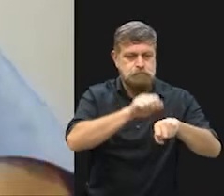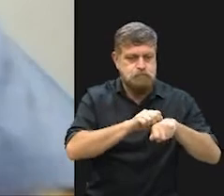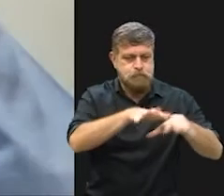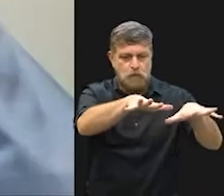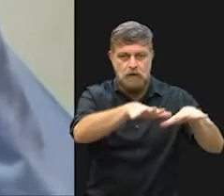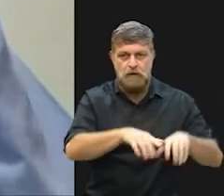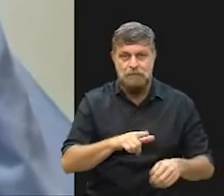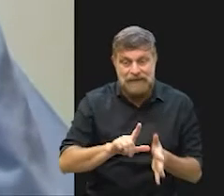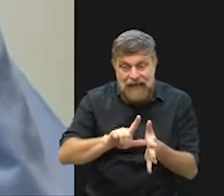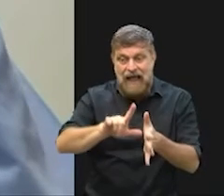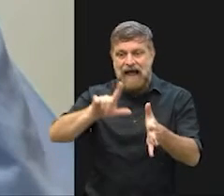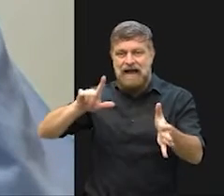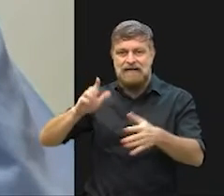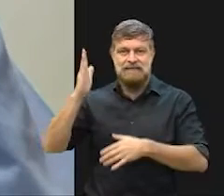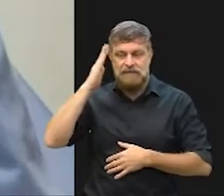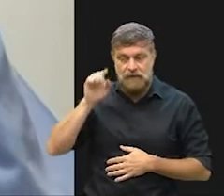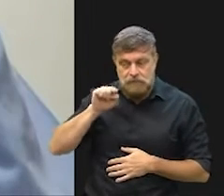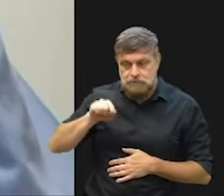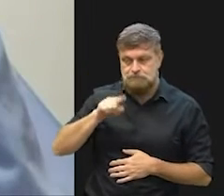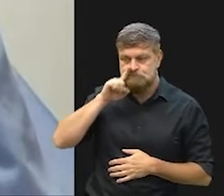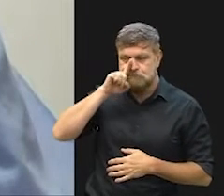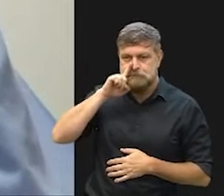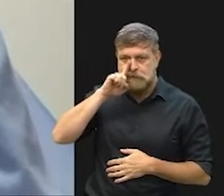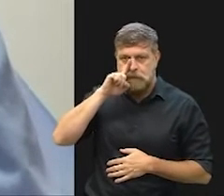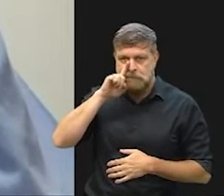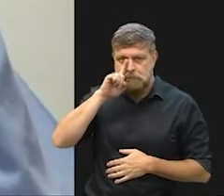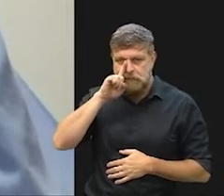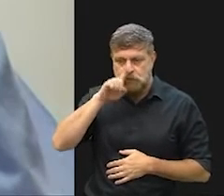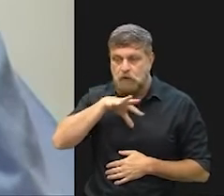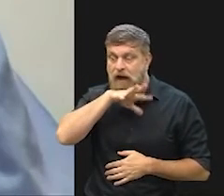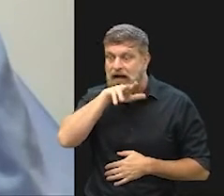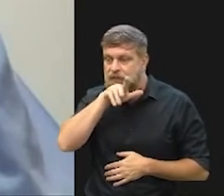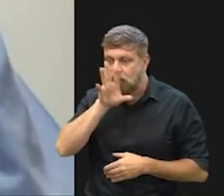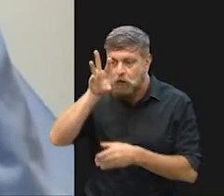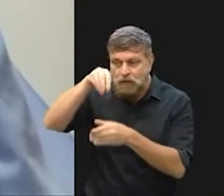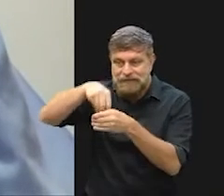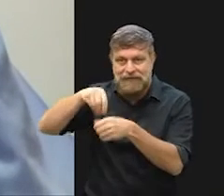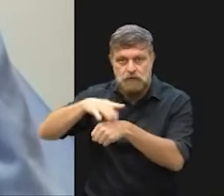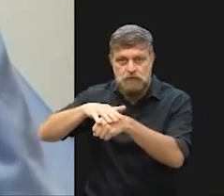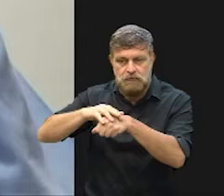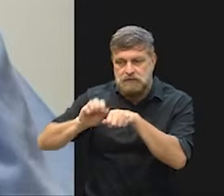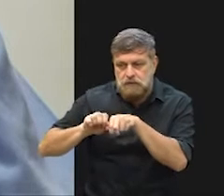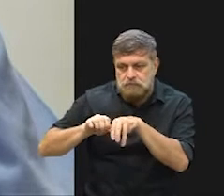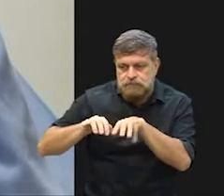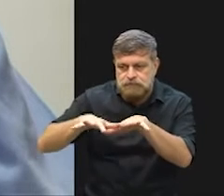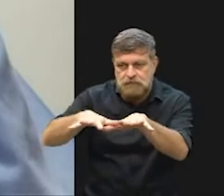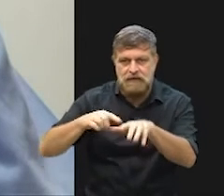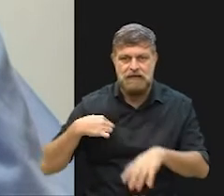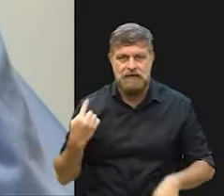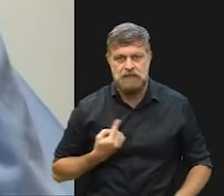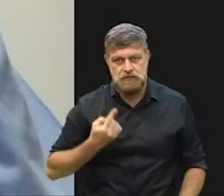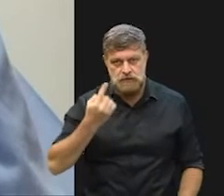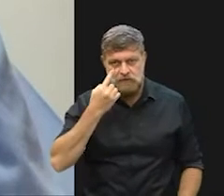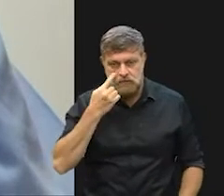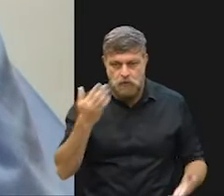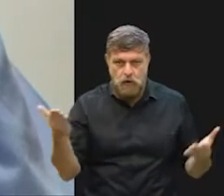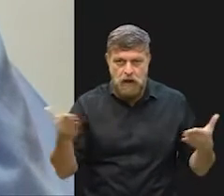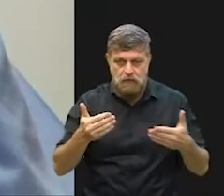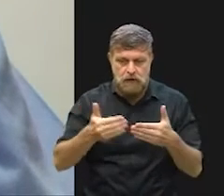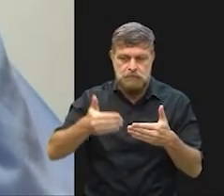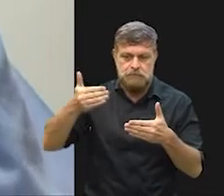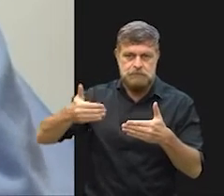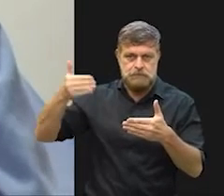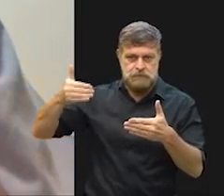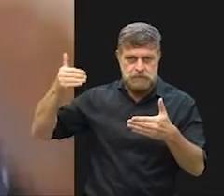dada, mas sim pela possibilidade dessa doença ocorrer. que é justamente o que nós observamos aí